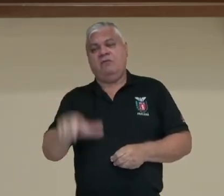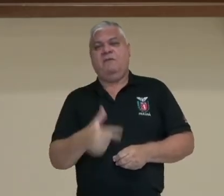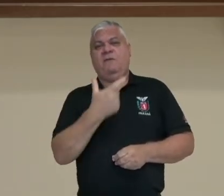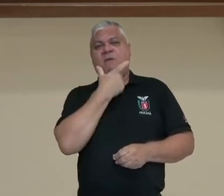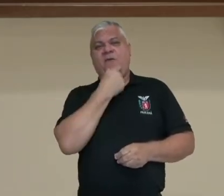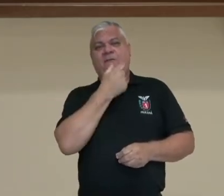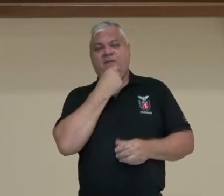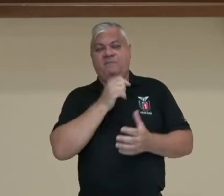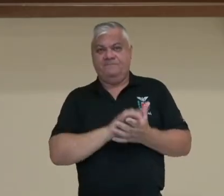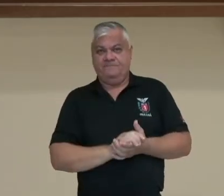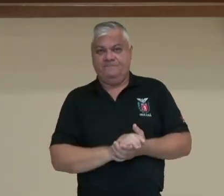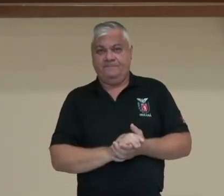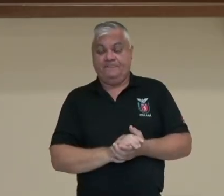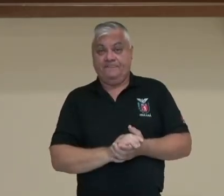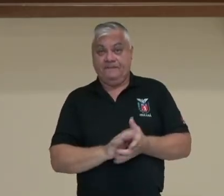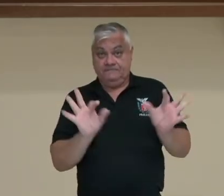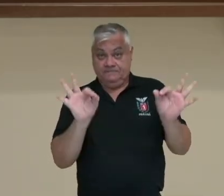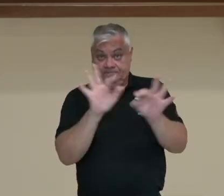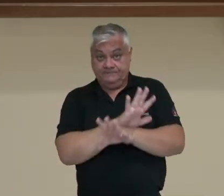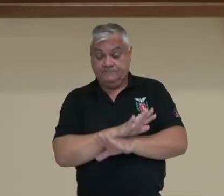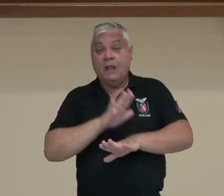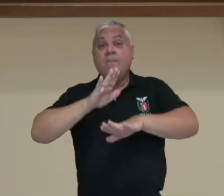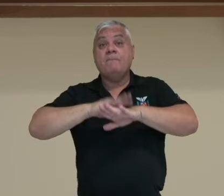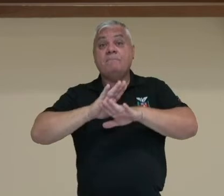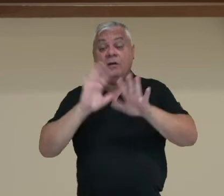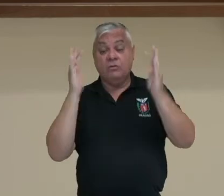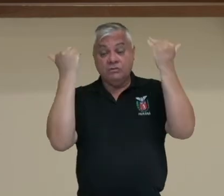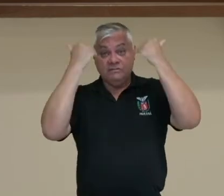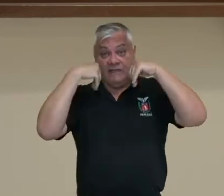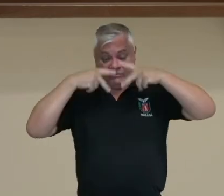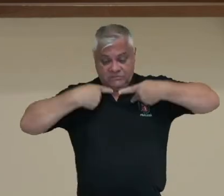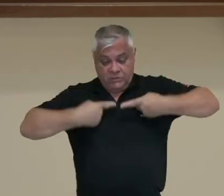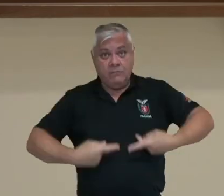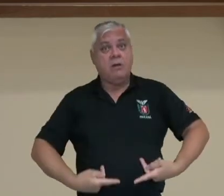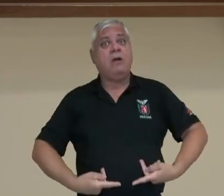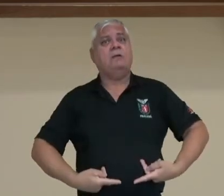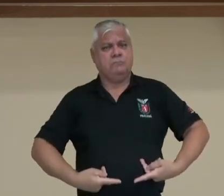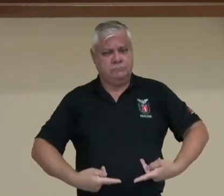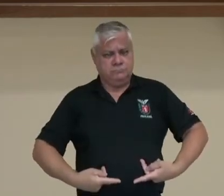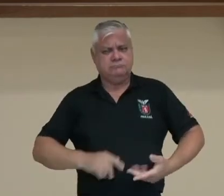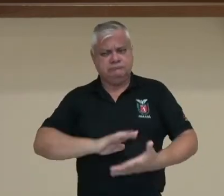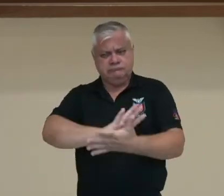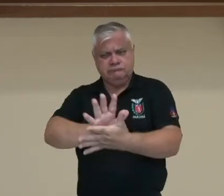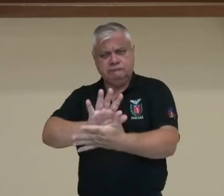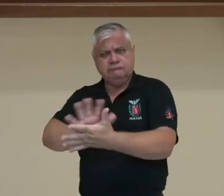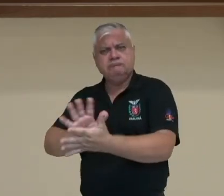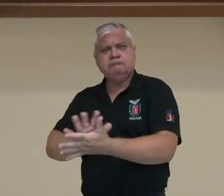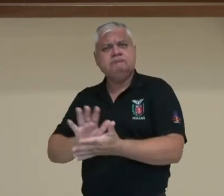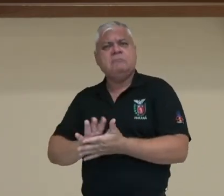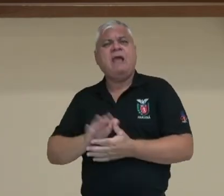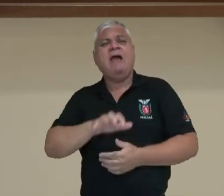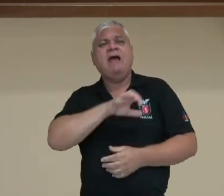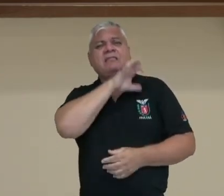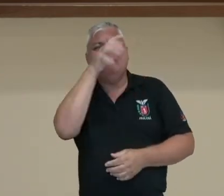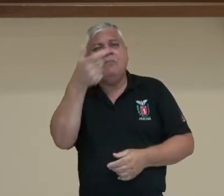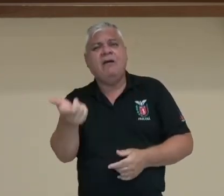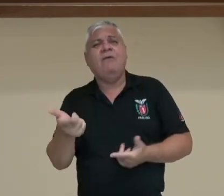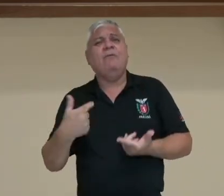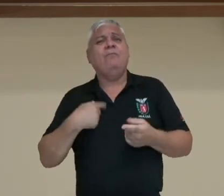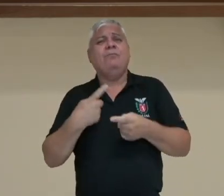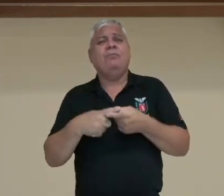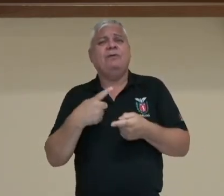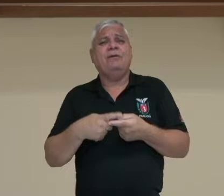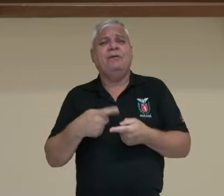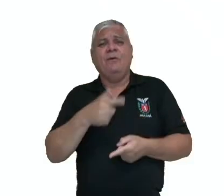aqui, nesse poema, ele está falando a maldade que o ser humano tem para com os outros animais. Então o ser humano ele está dizendo que é o único que